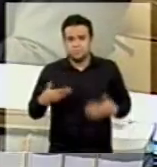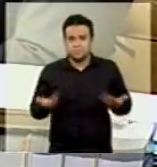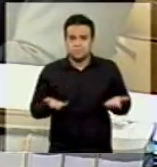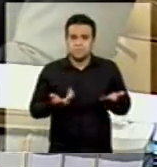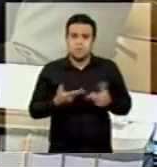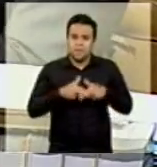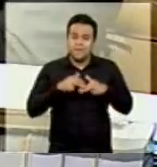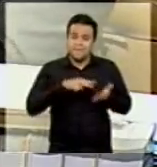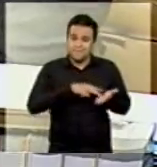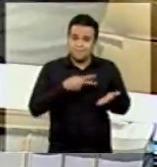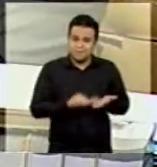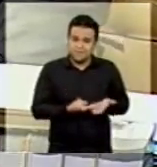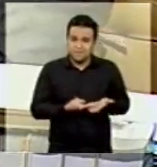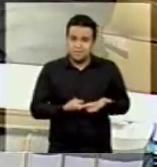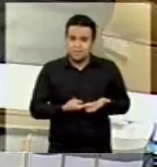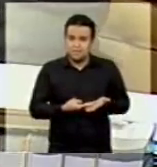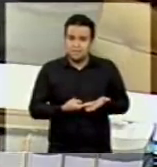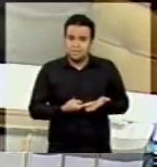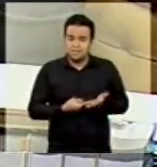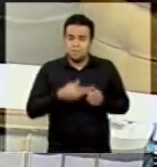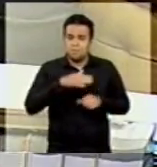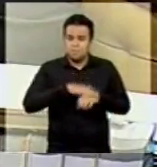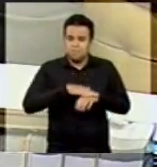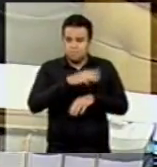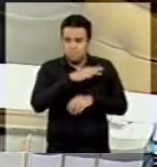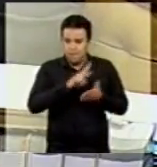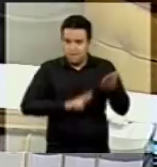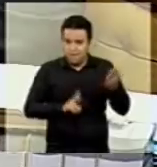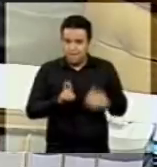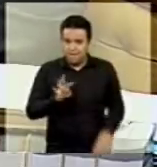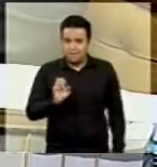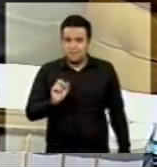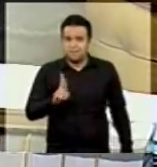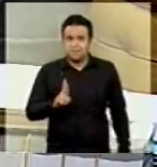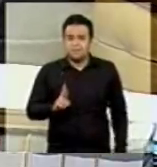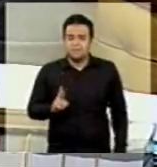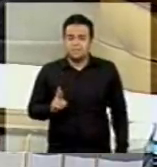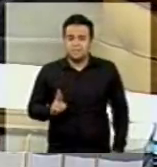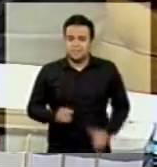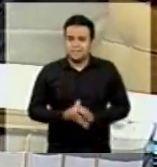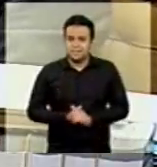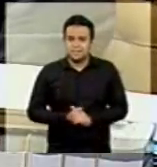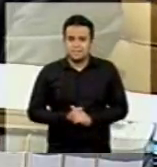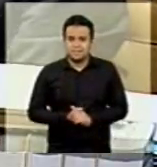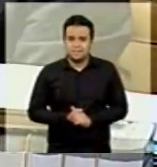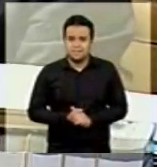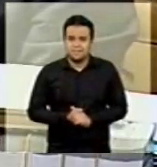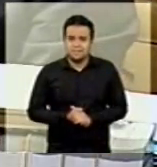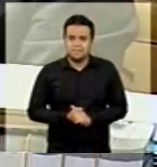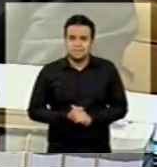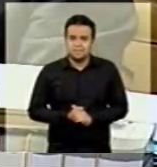linha interpretativa proposta pelo eminente ministro relator guarda absoluta e